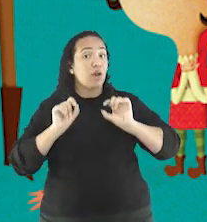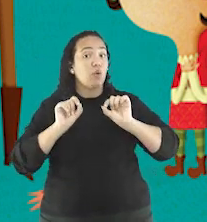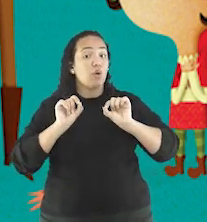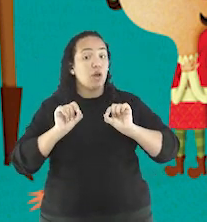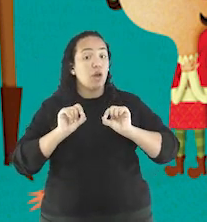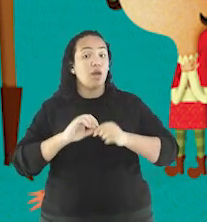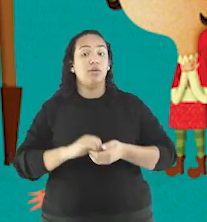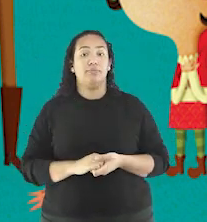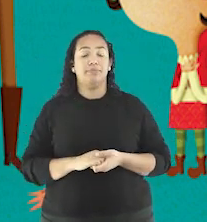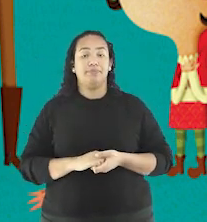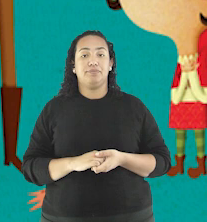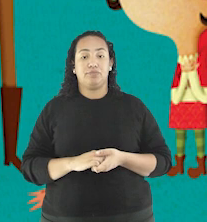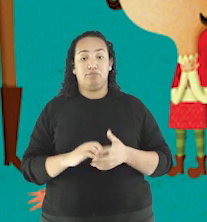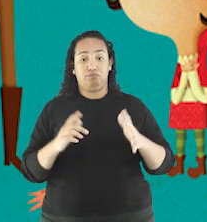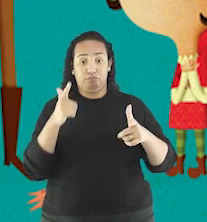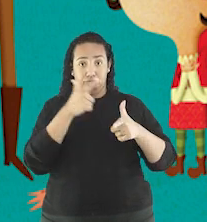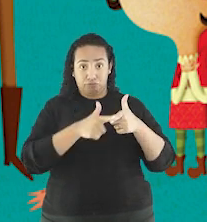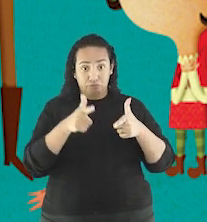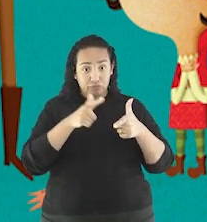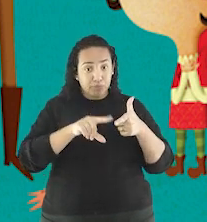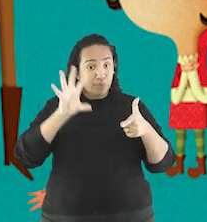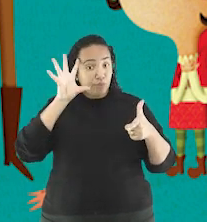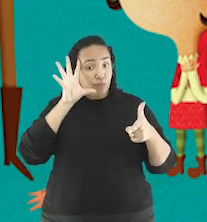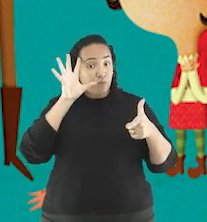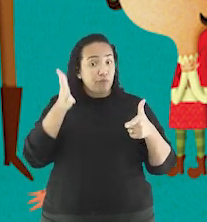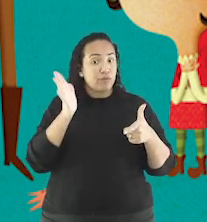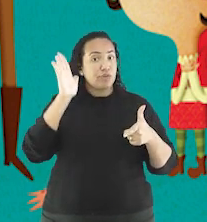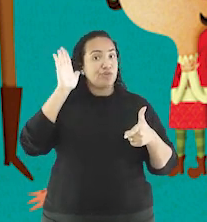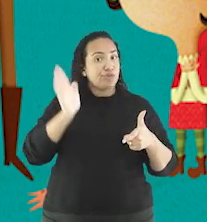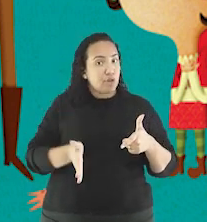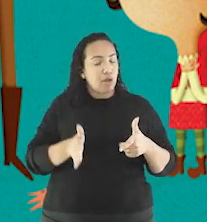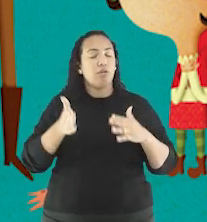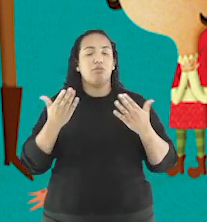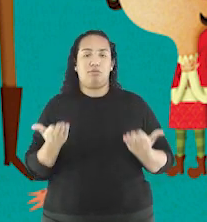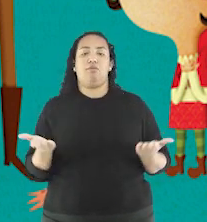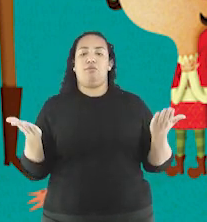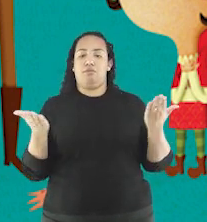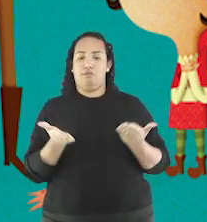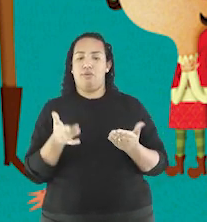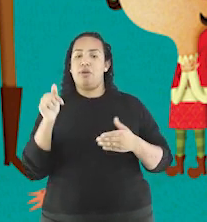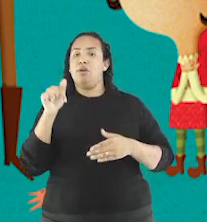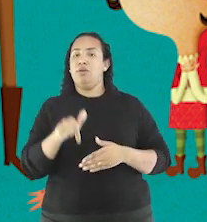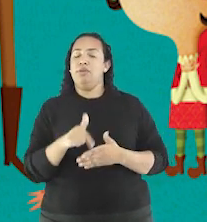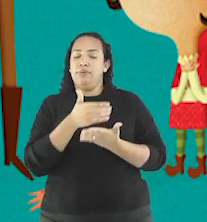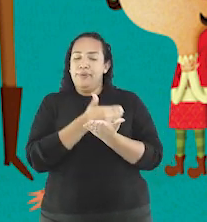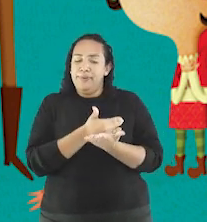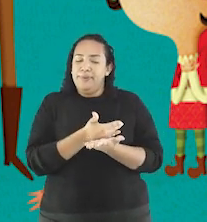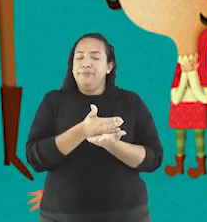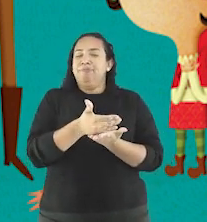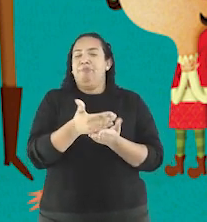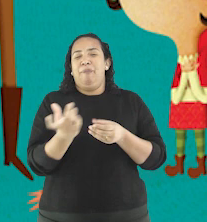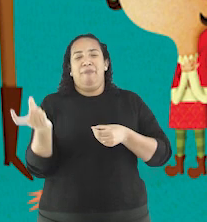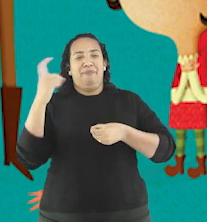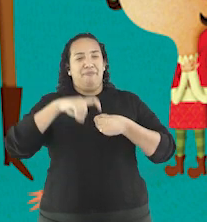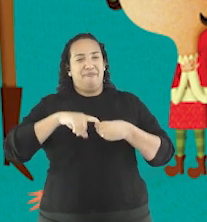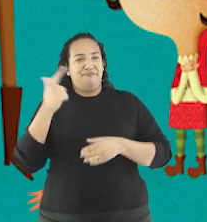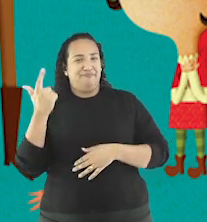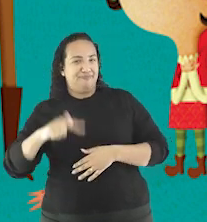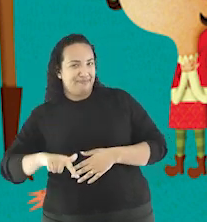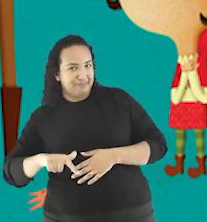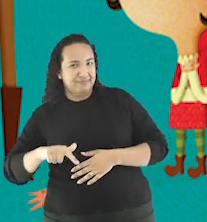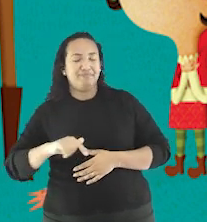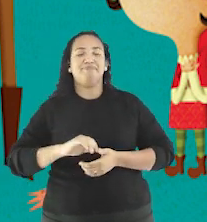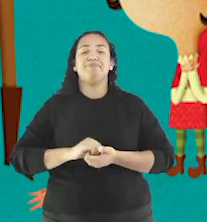final é o momento depois do conflito em que a estabilidade do início do conto é